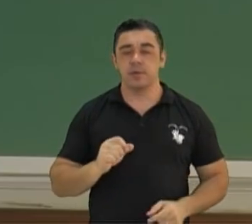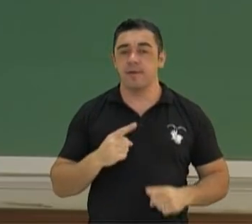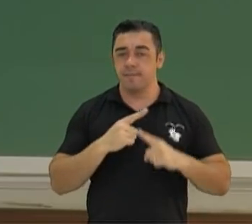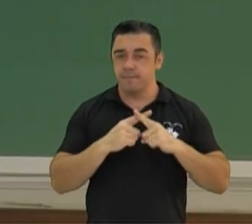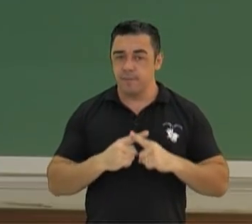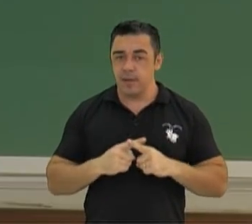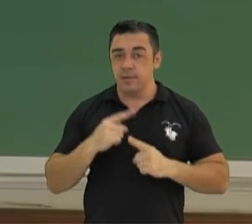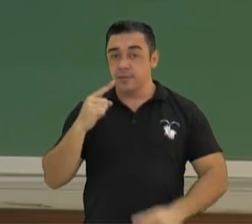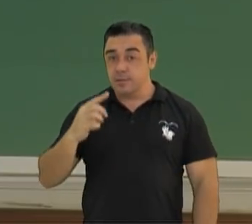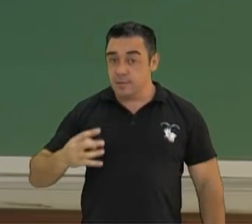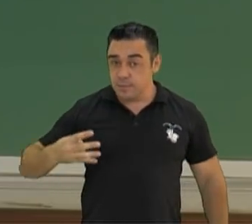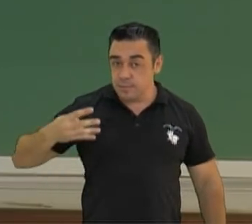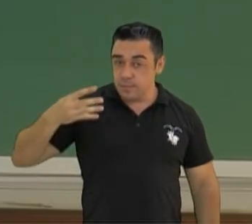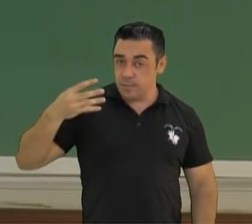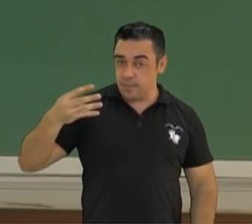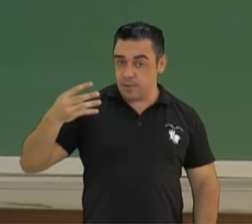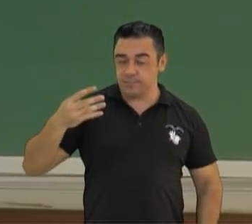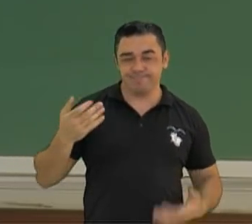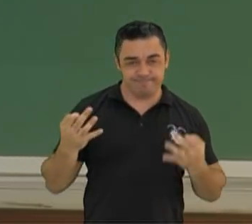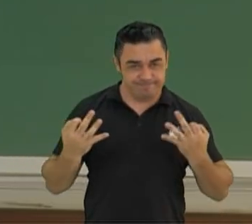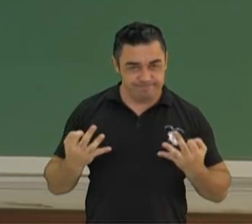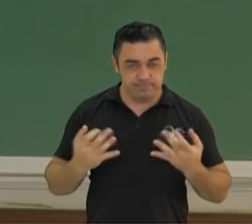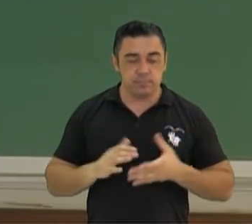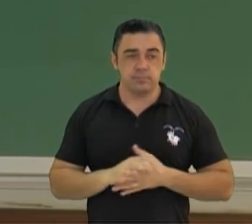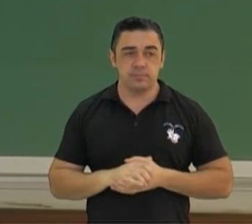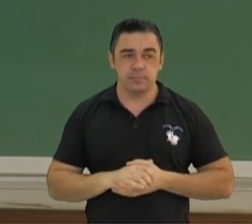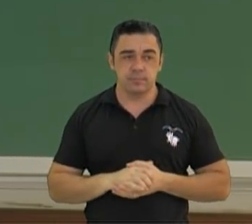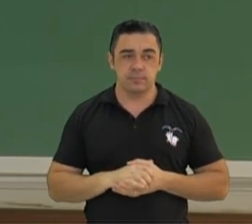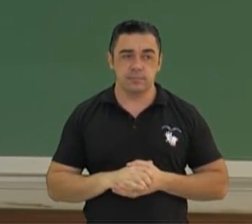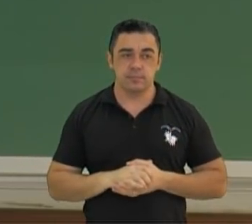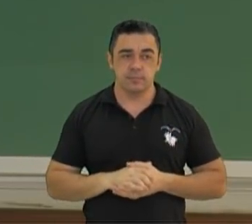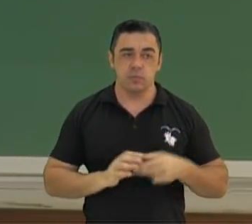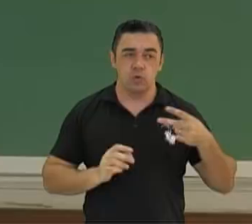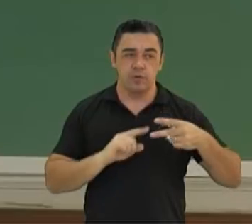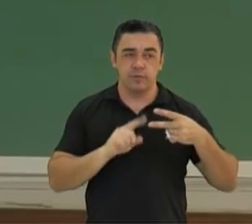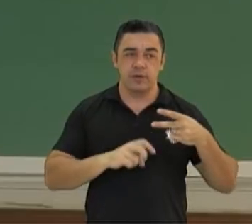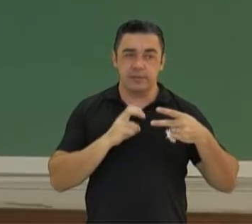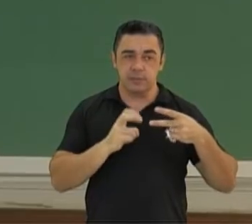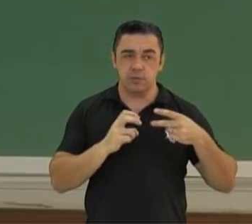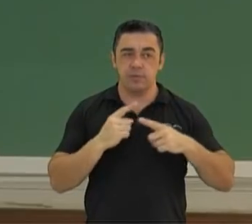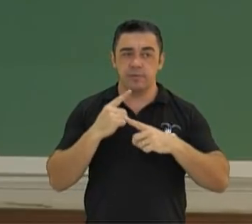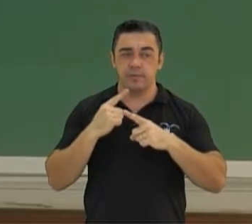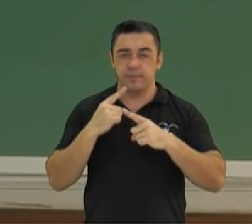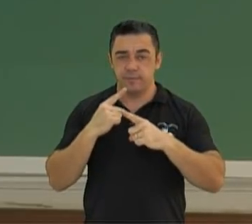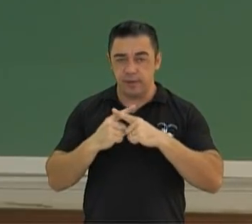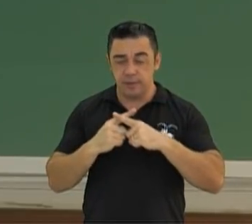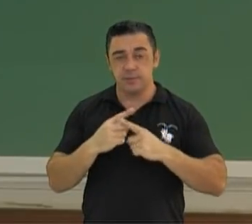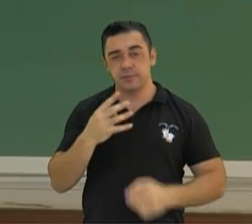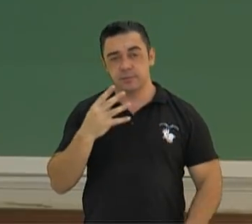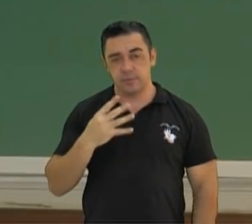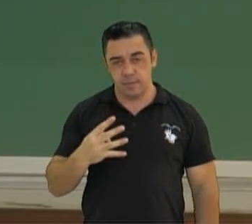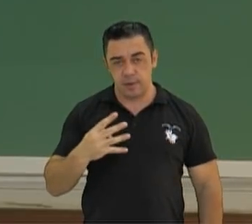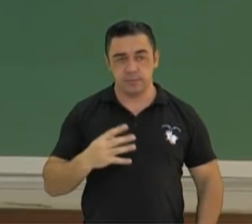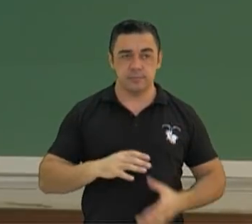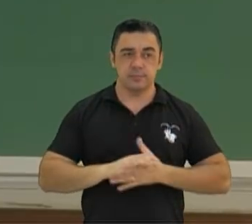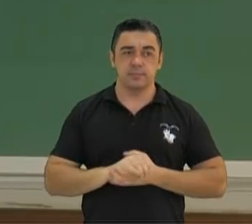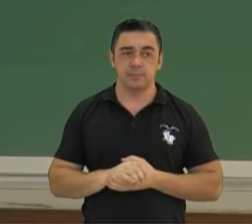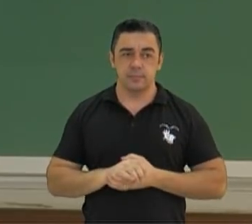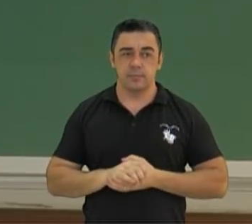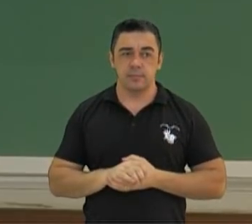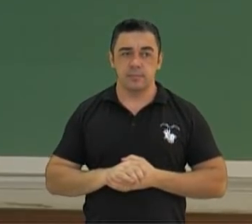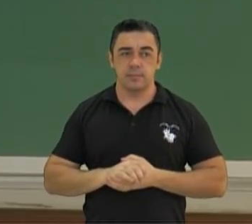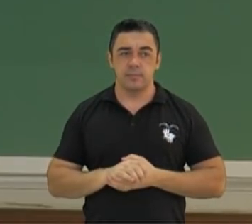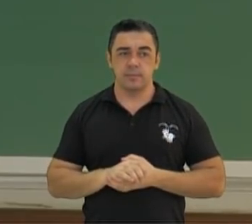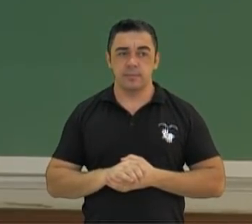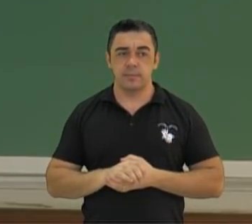quantos triângulos de faces laterais? 4. Então, nós temos que pegar o 2,5 e multiplicar por 4, igual